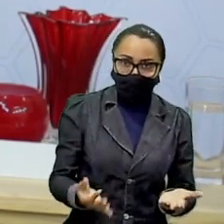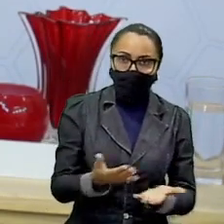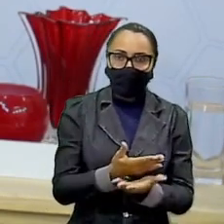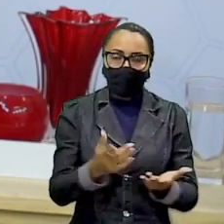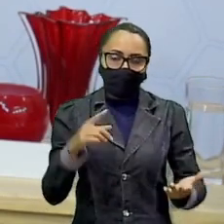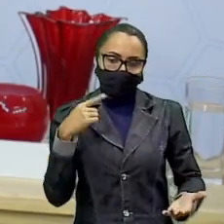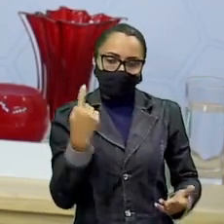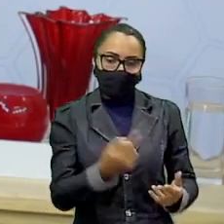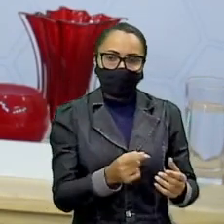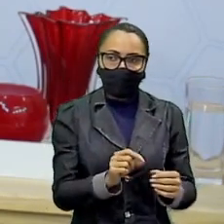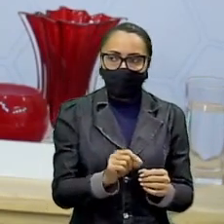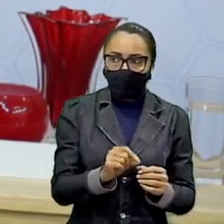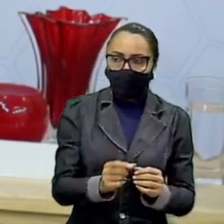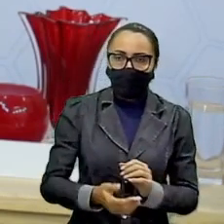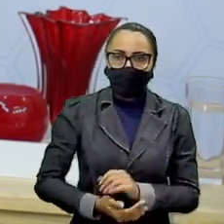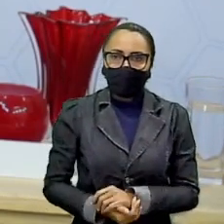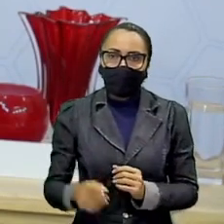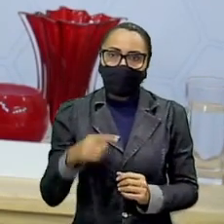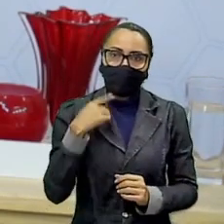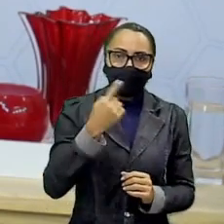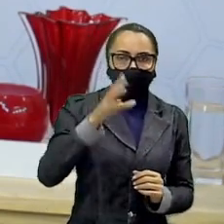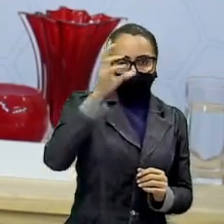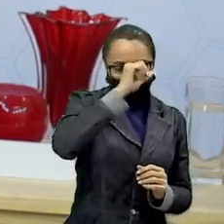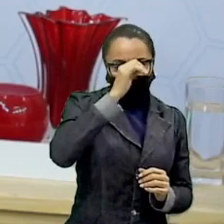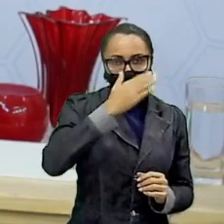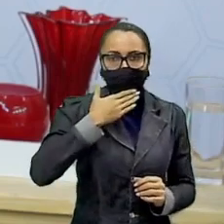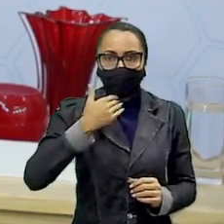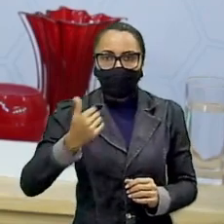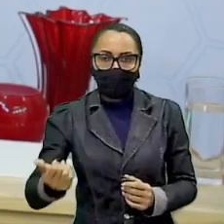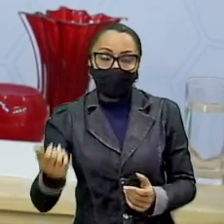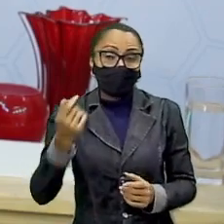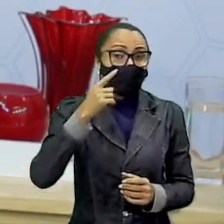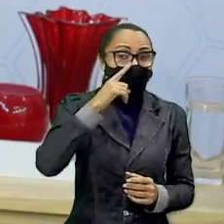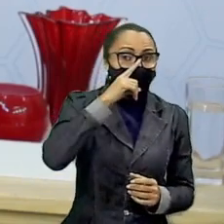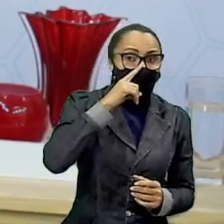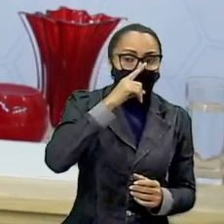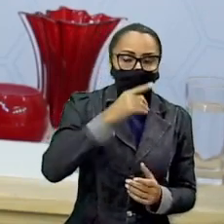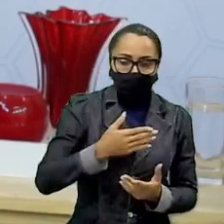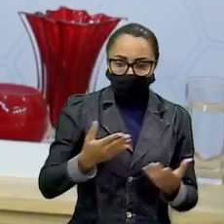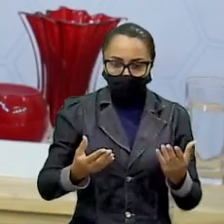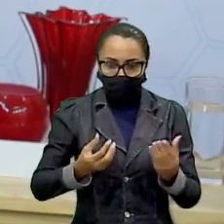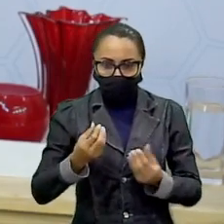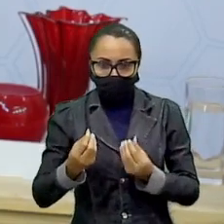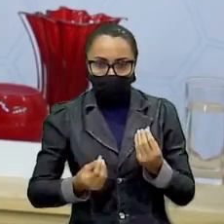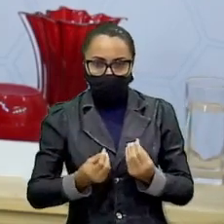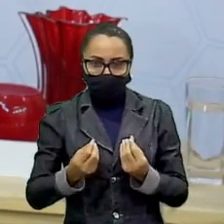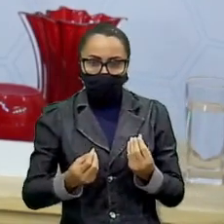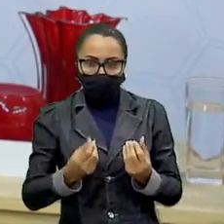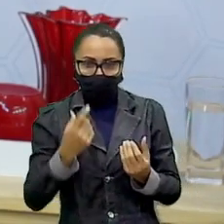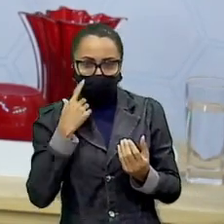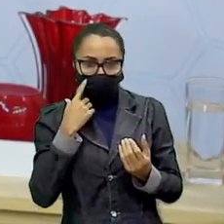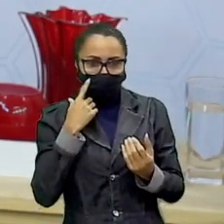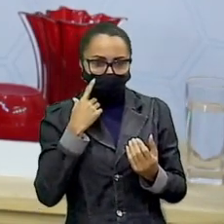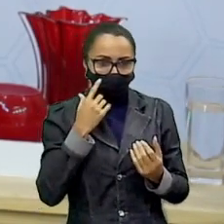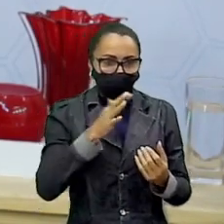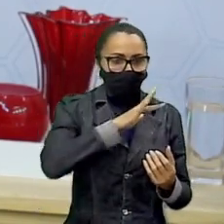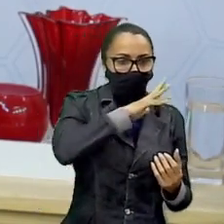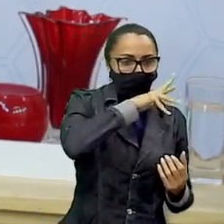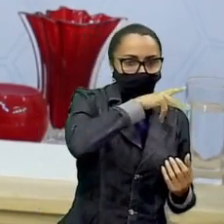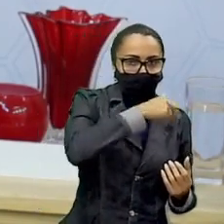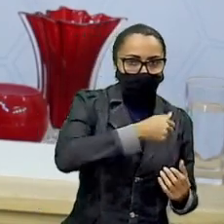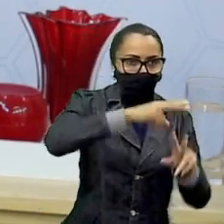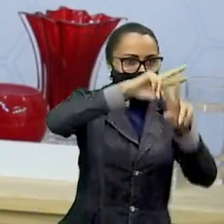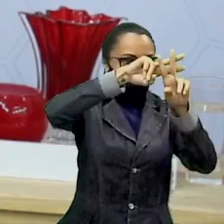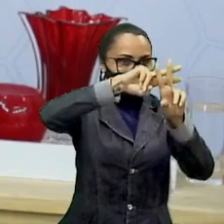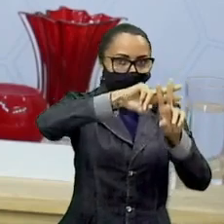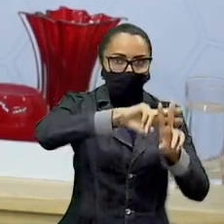faz, né, para a gente poder aprender melhor, é que o perigo é como se fosse um leão dentro da jaula, né? E aí o leão,